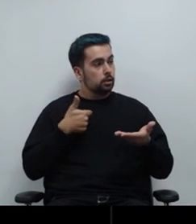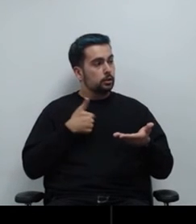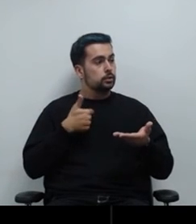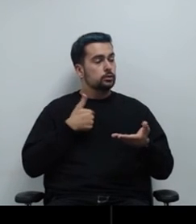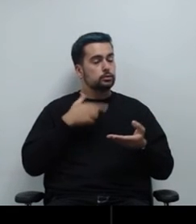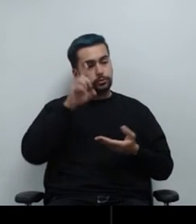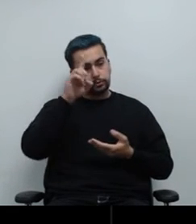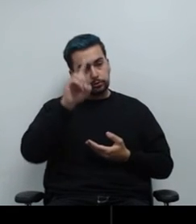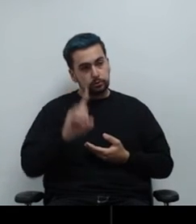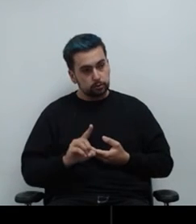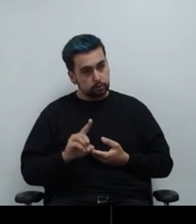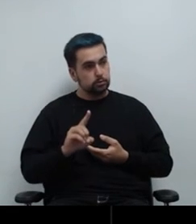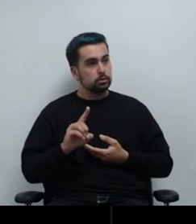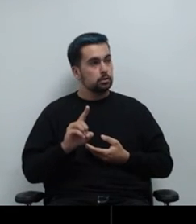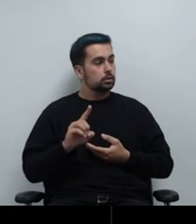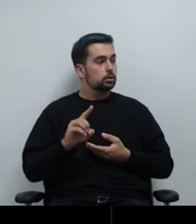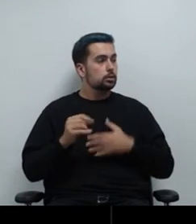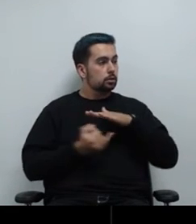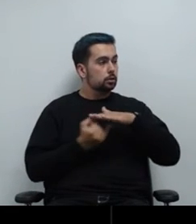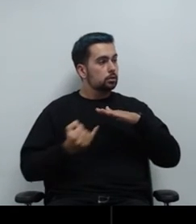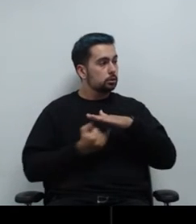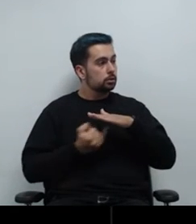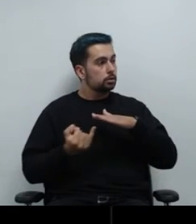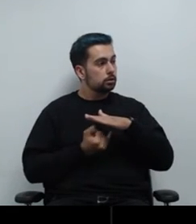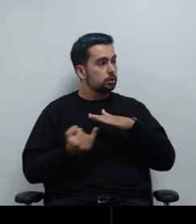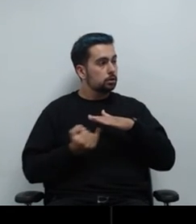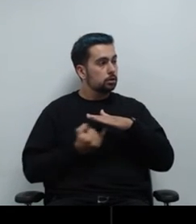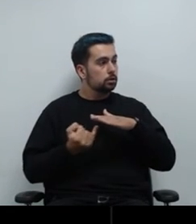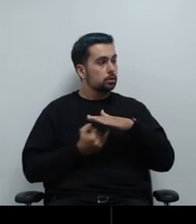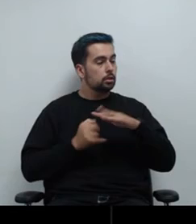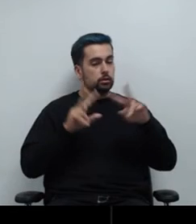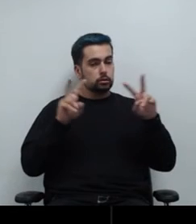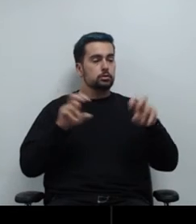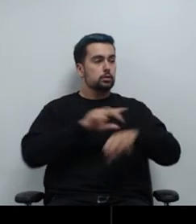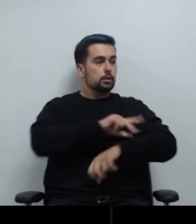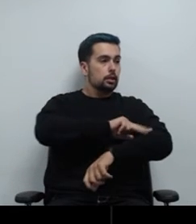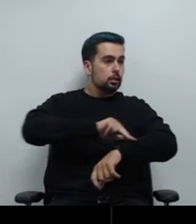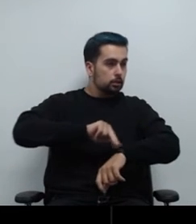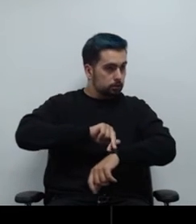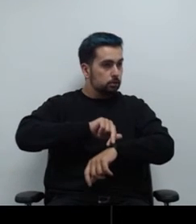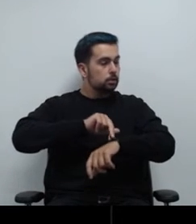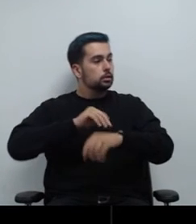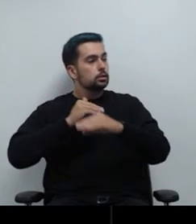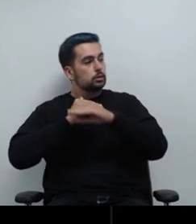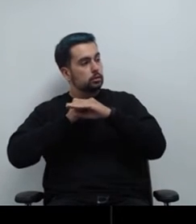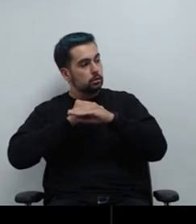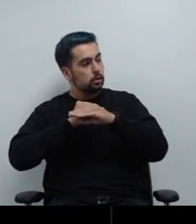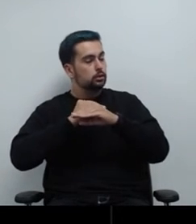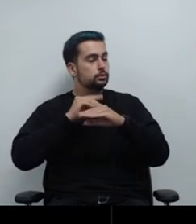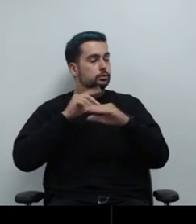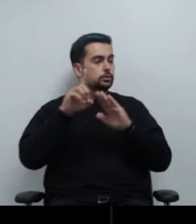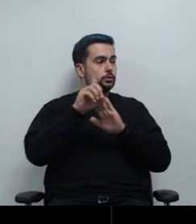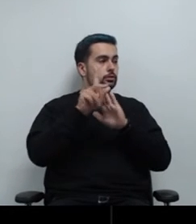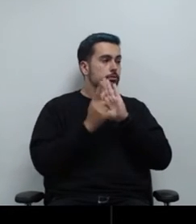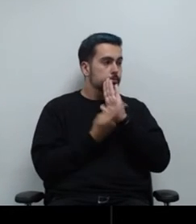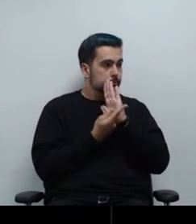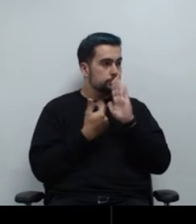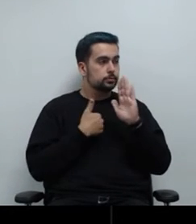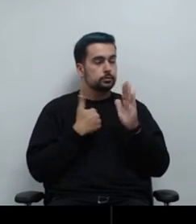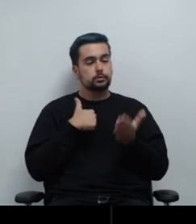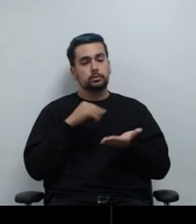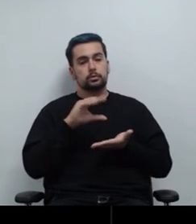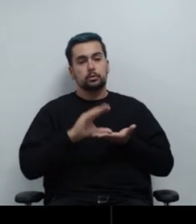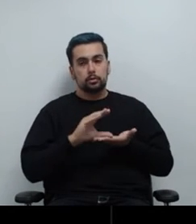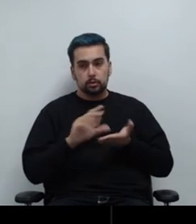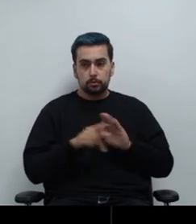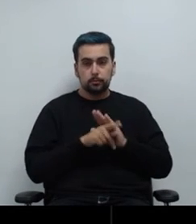atualmente diretor do Instituto Internacional sobre Raça, Igualdade e Direitos Humanos. Fui conselheiro